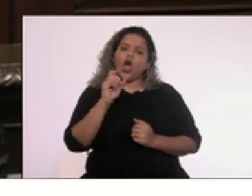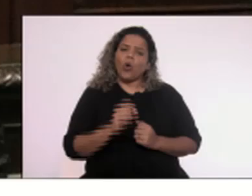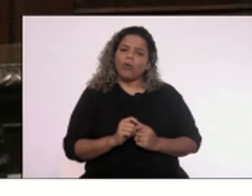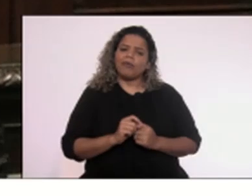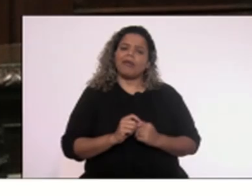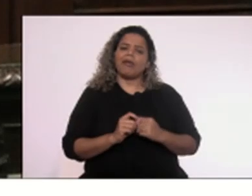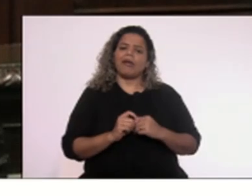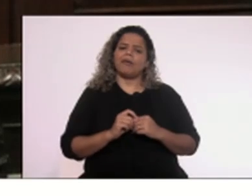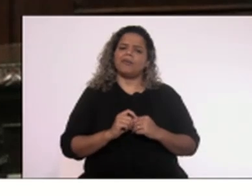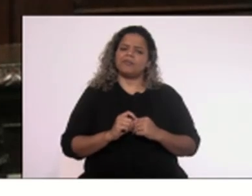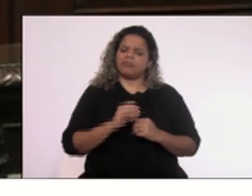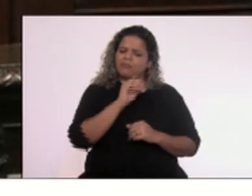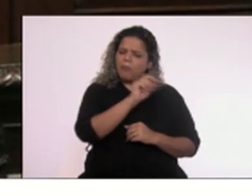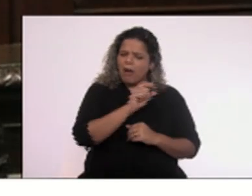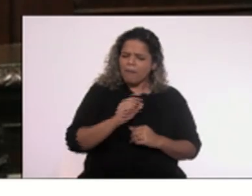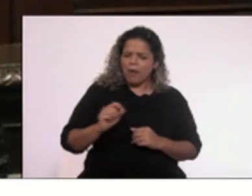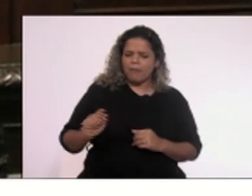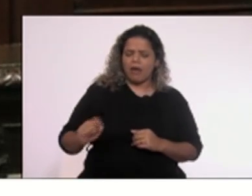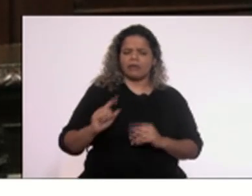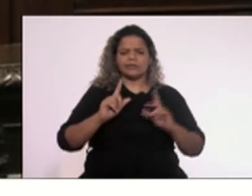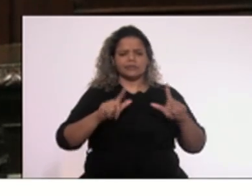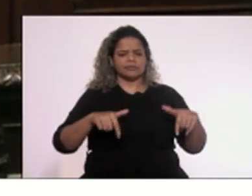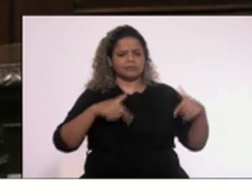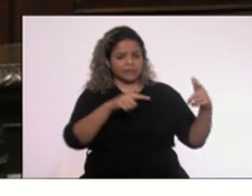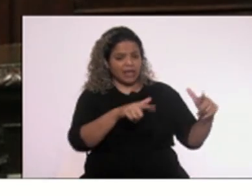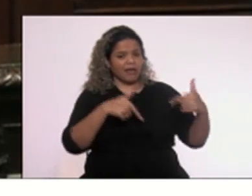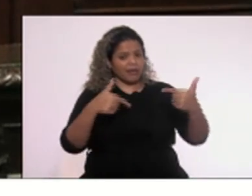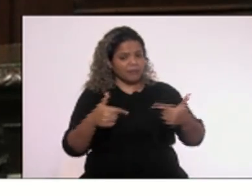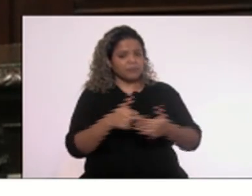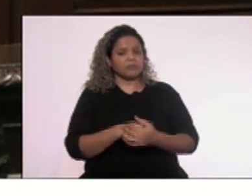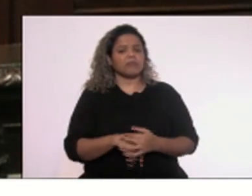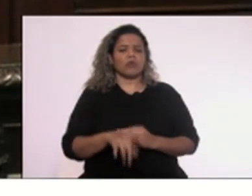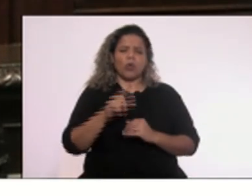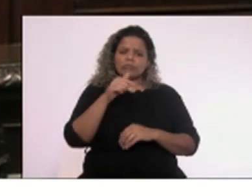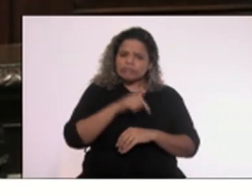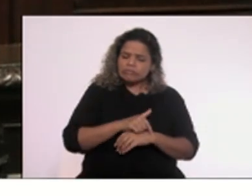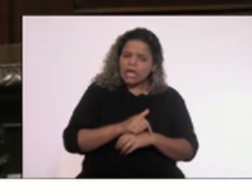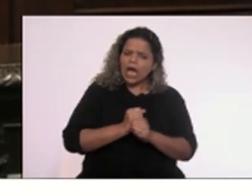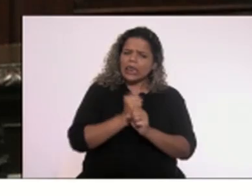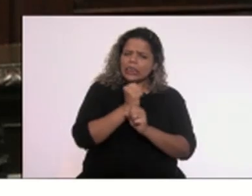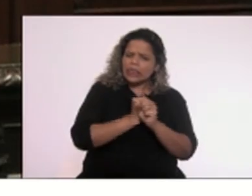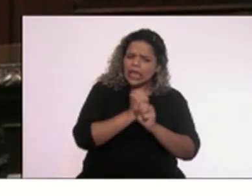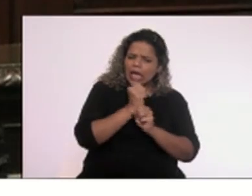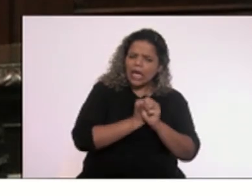de cargos que defina tempo de serviço para